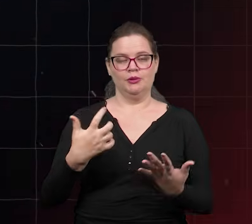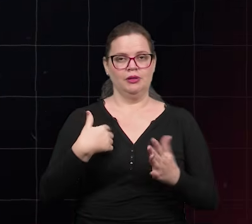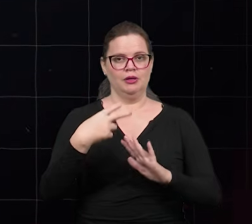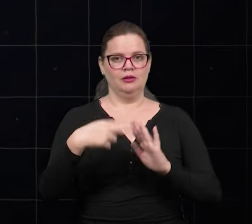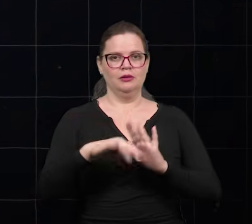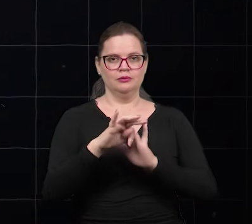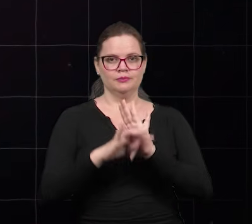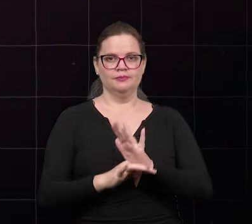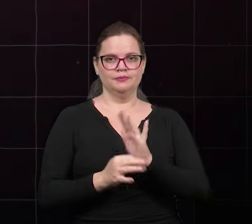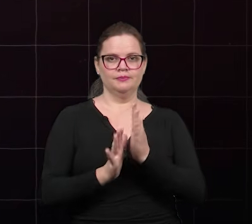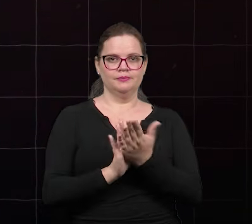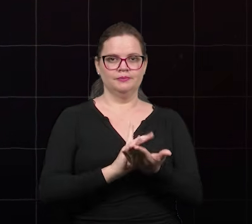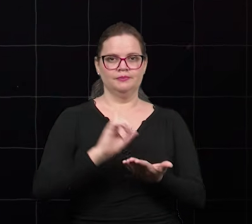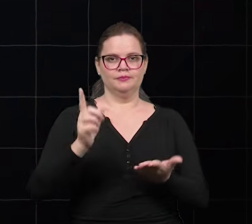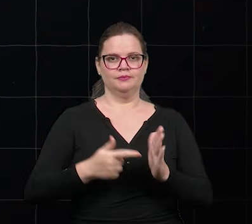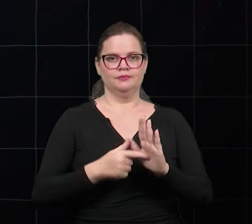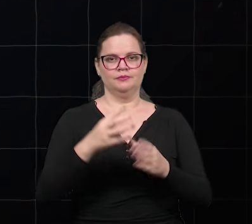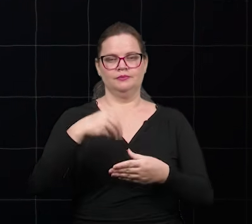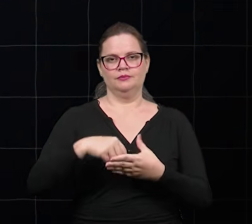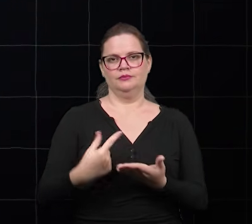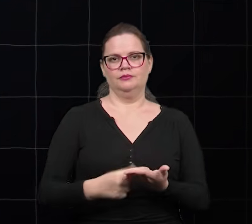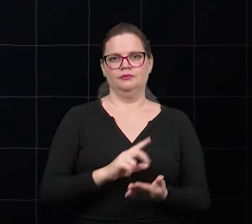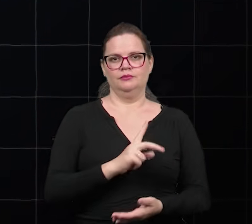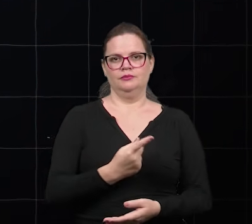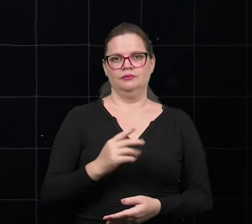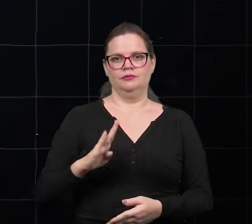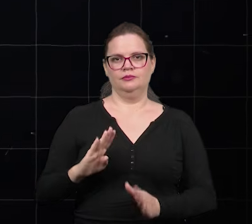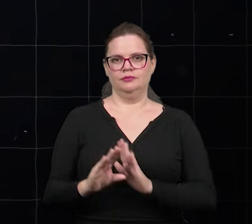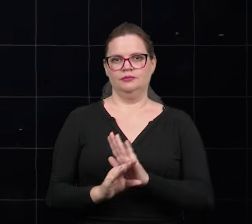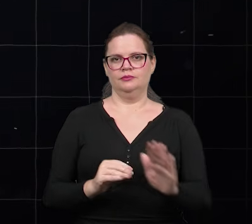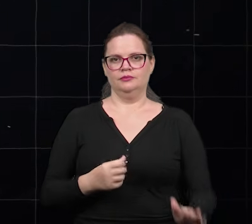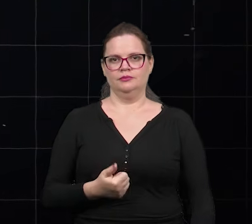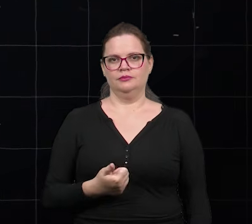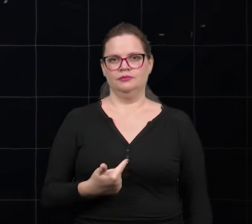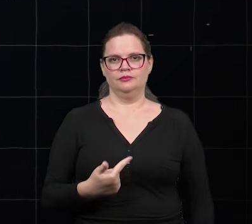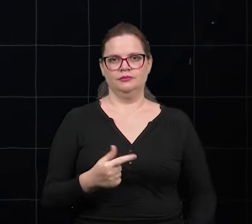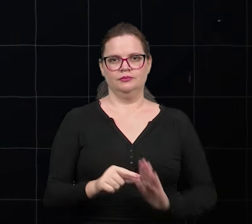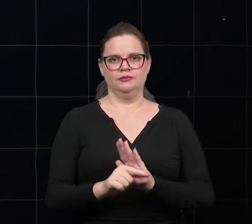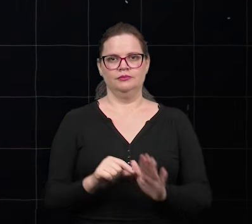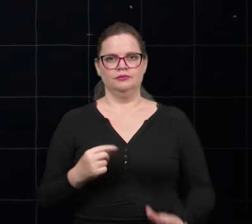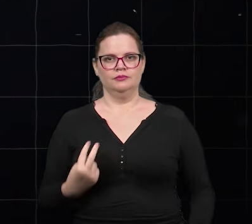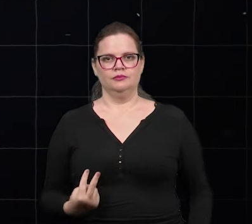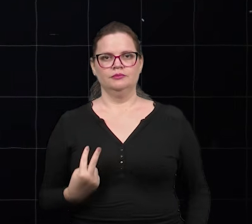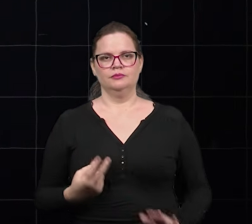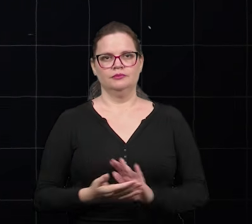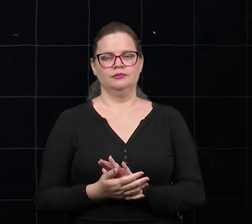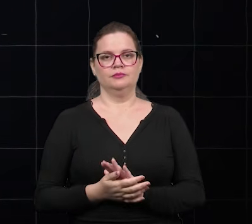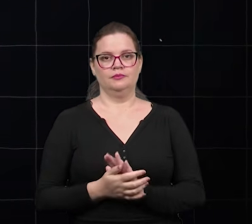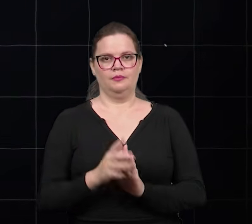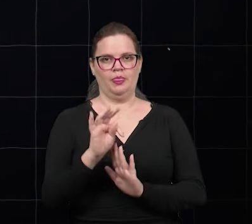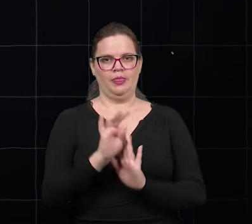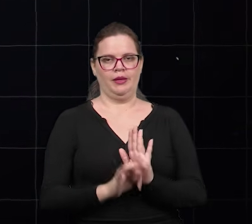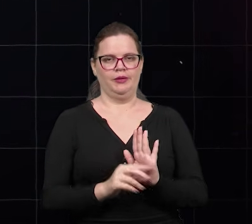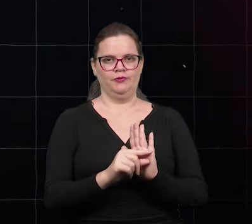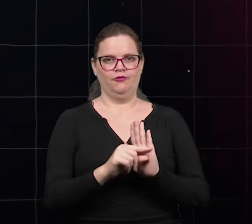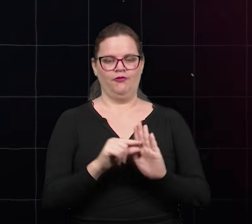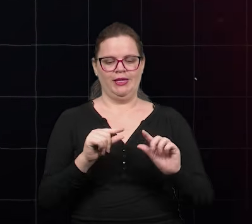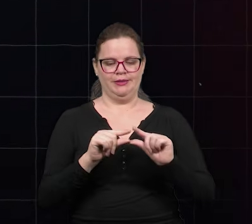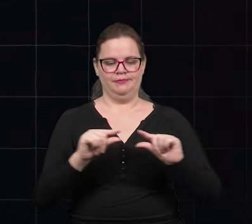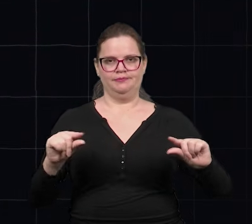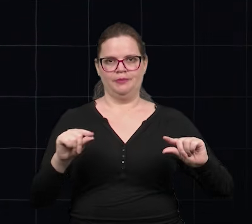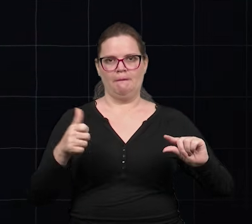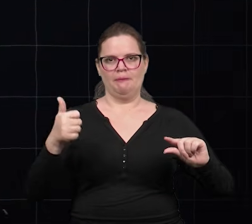da palavra do Senhor que está em Hebreus, no capítulo 12, no verso 2, só a primeira parte desse texto que fala